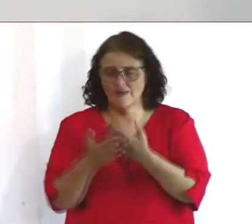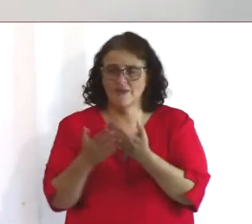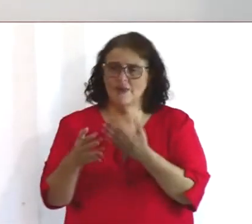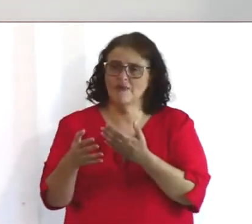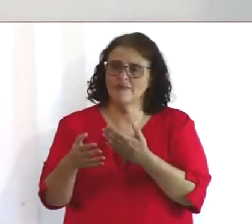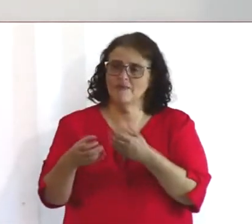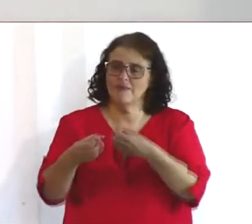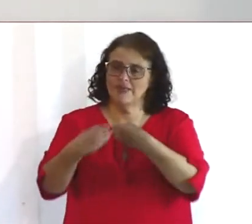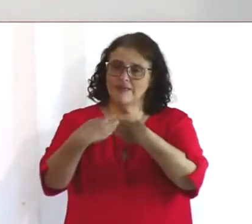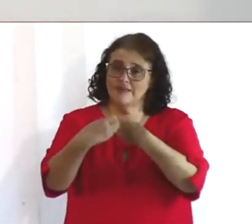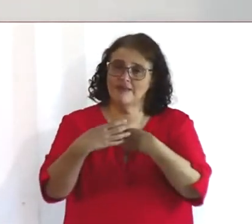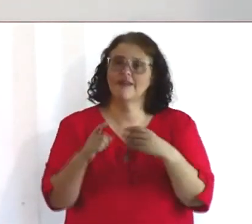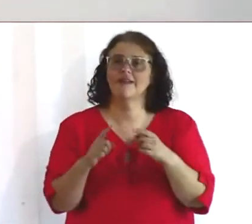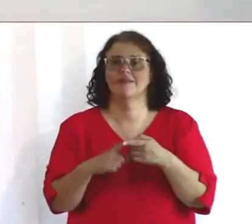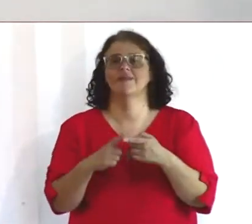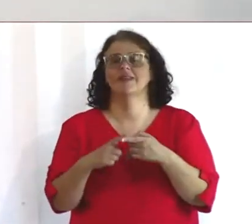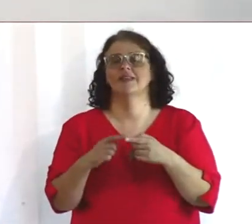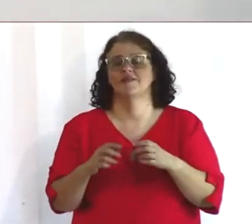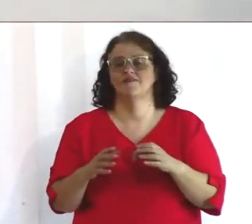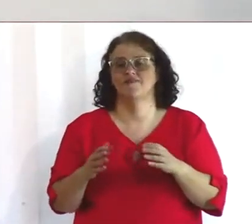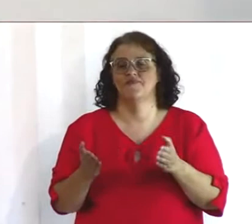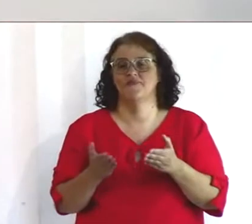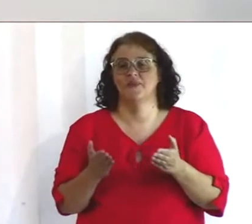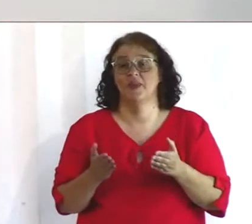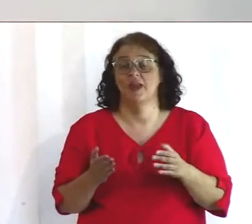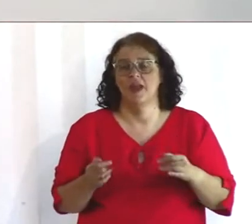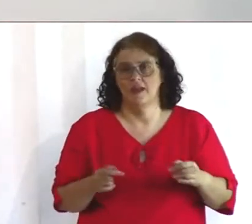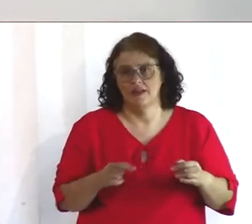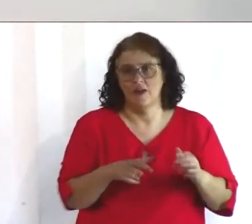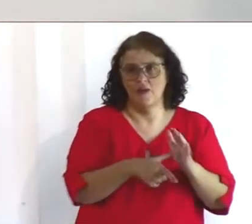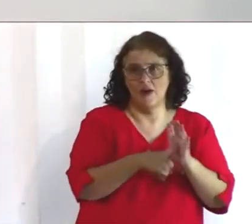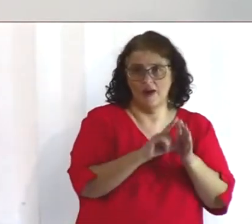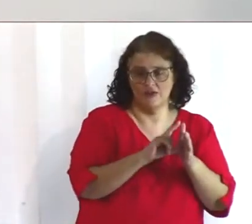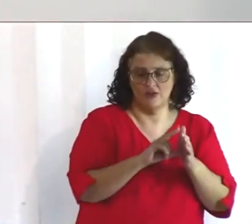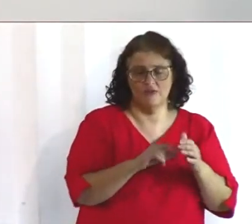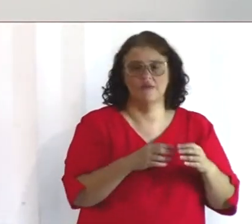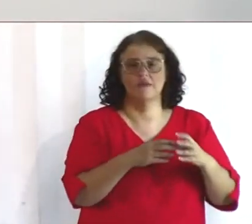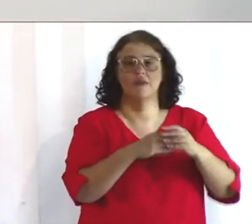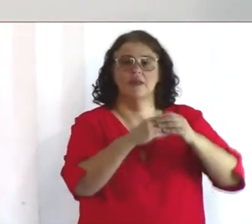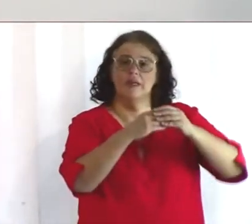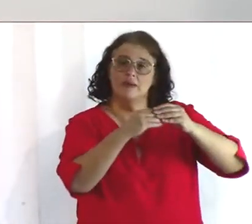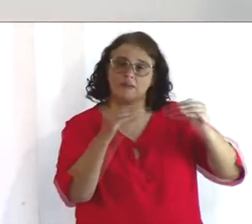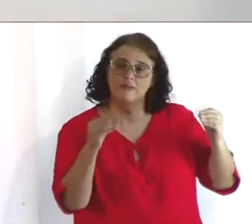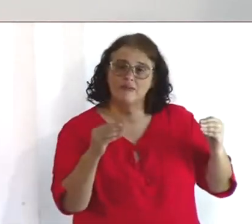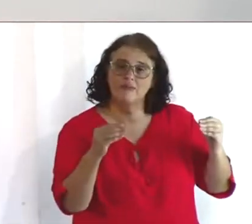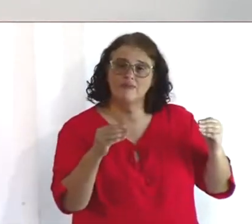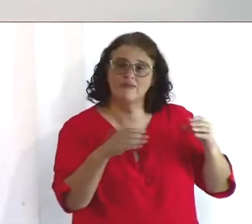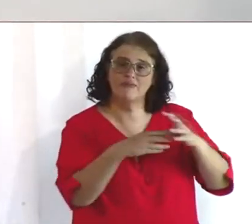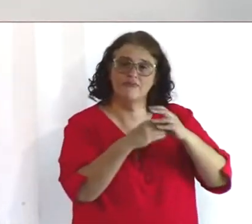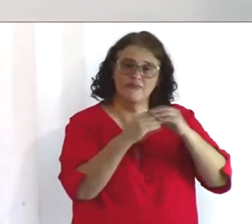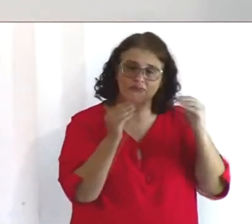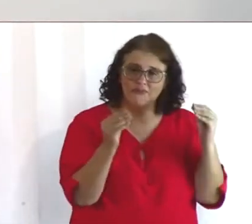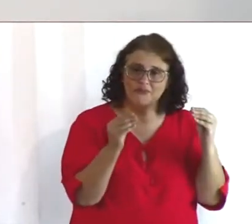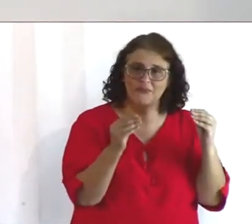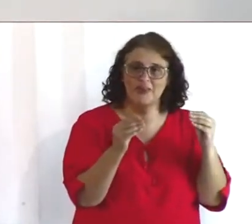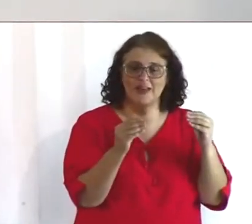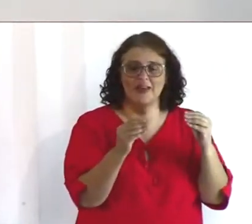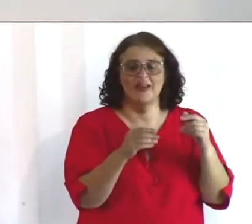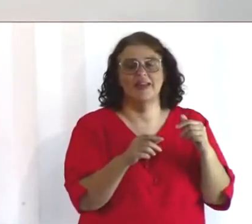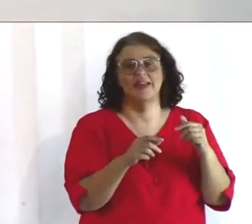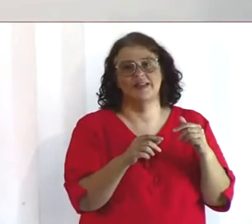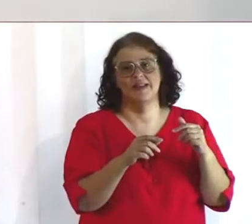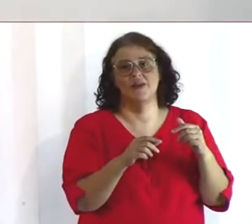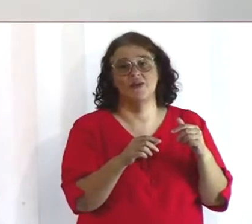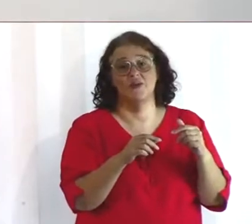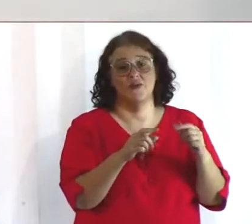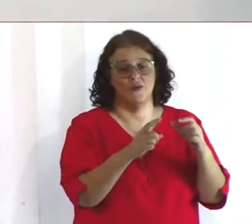ela se vê livre da sua enfermidade. O termo febre alta provavelmente implica alguma infecção